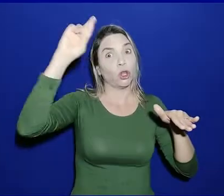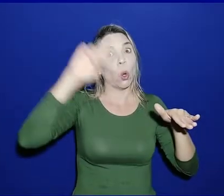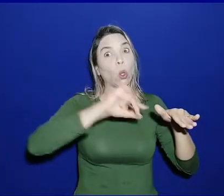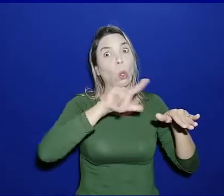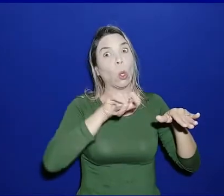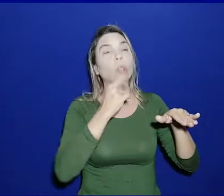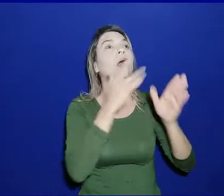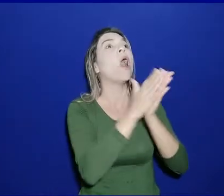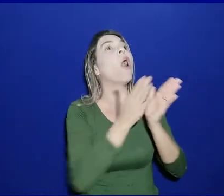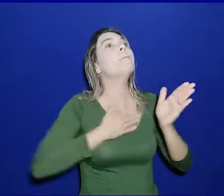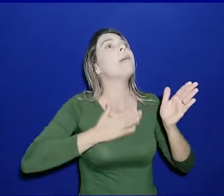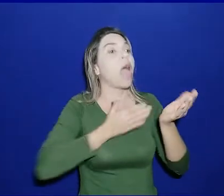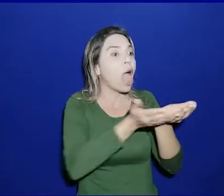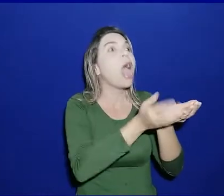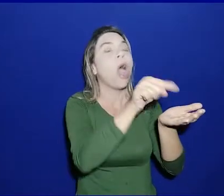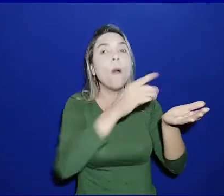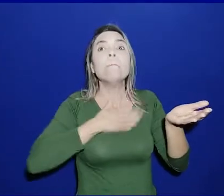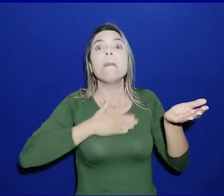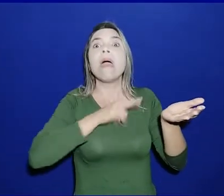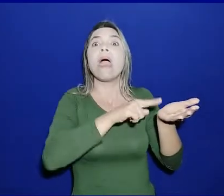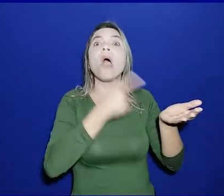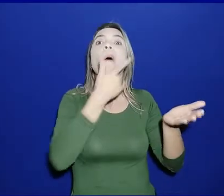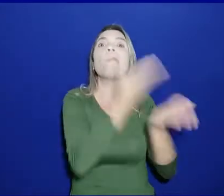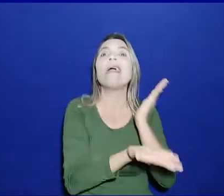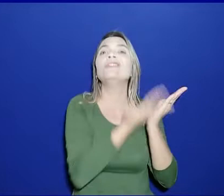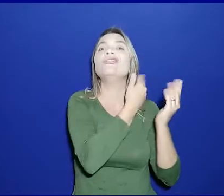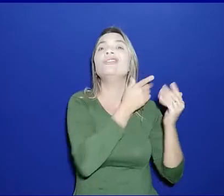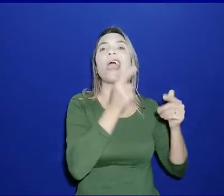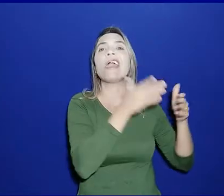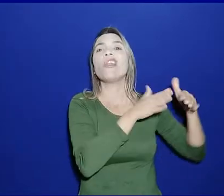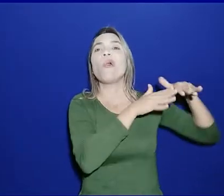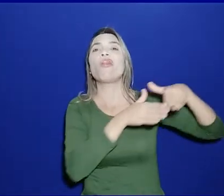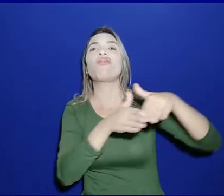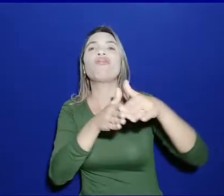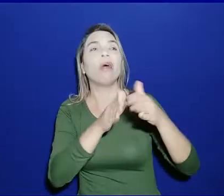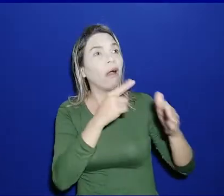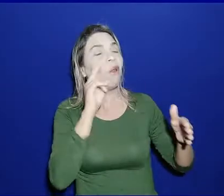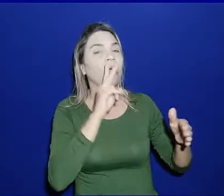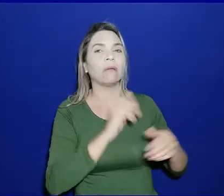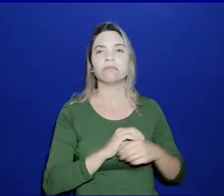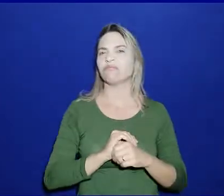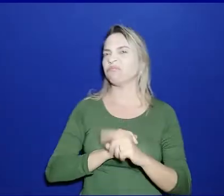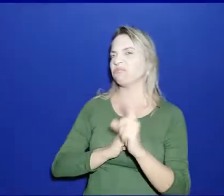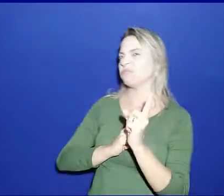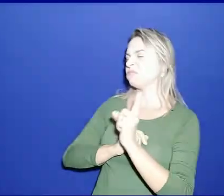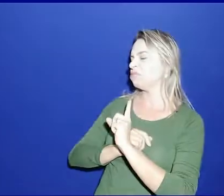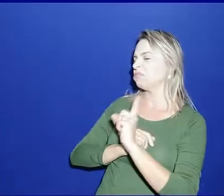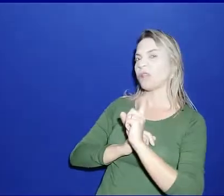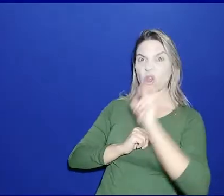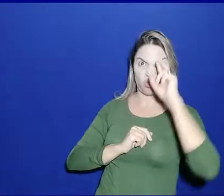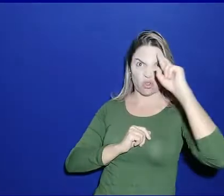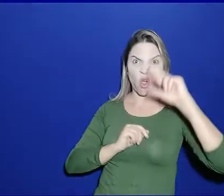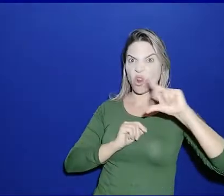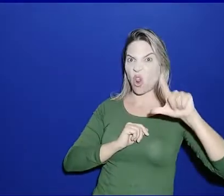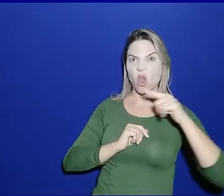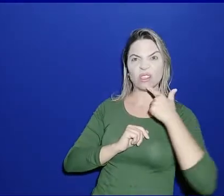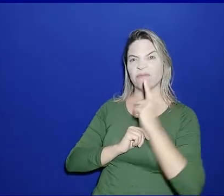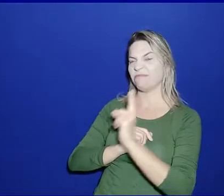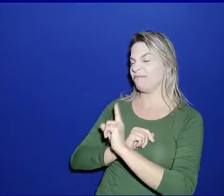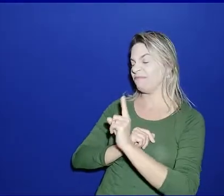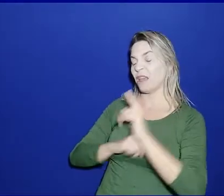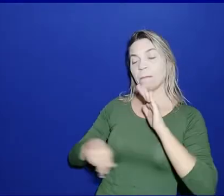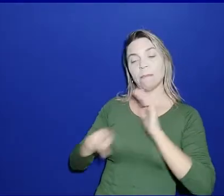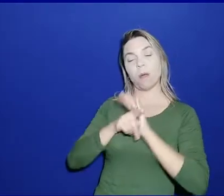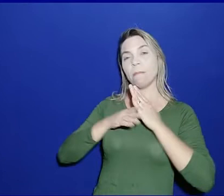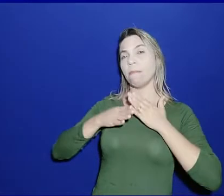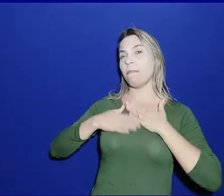dei a ele o meu jeito, ele é meu, eu amo, eu preciso dele. O dono do barquinho disse: não, esse barquinho agora é meu,